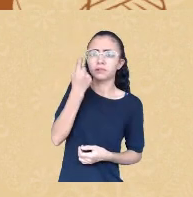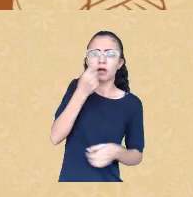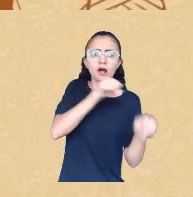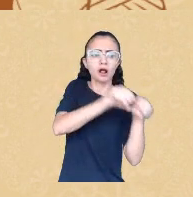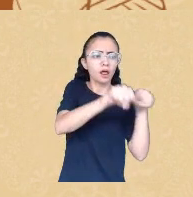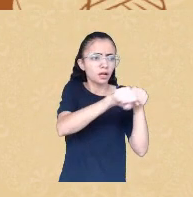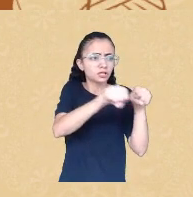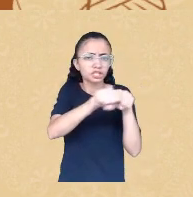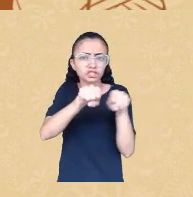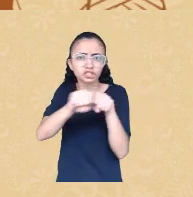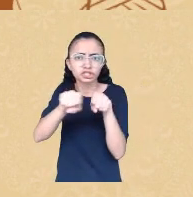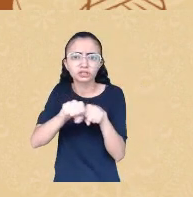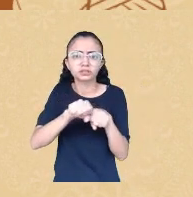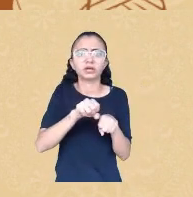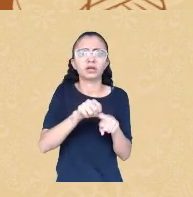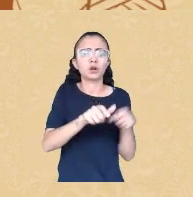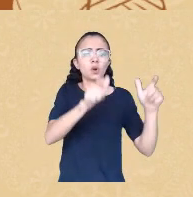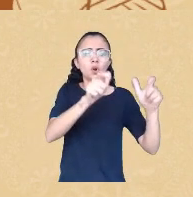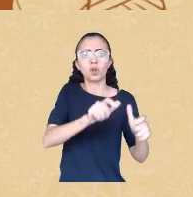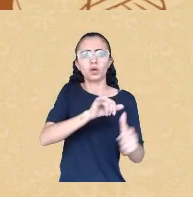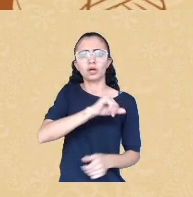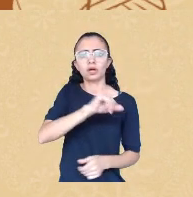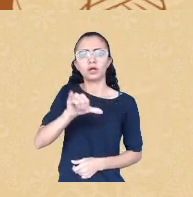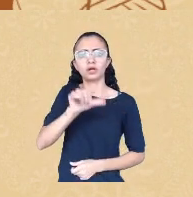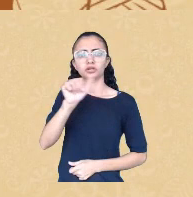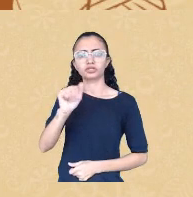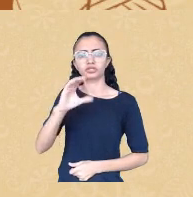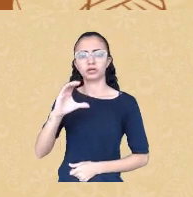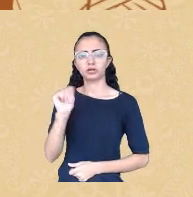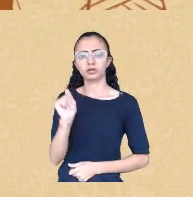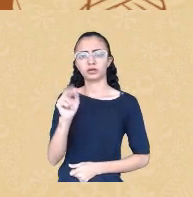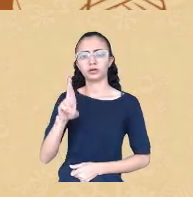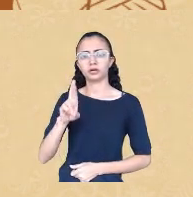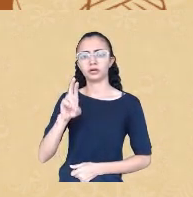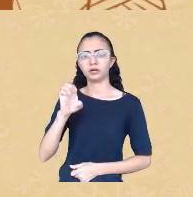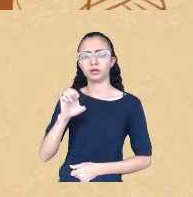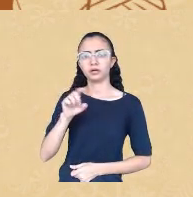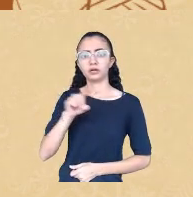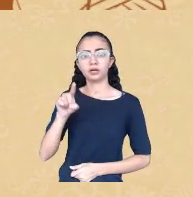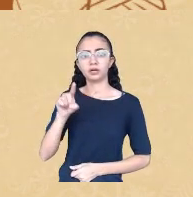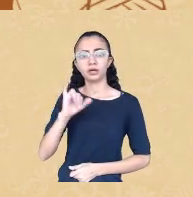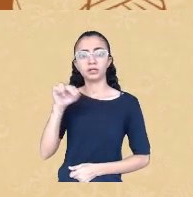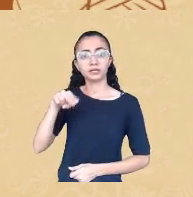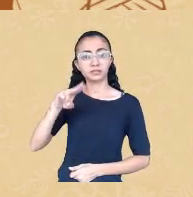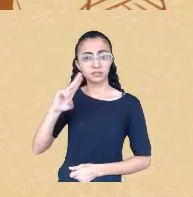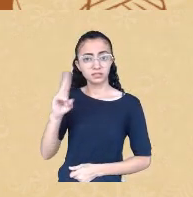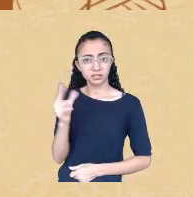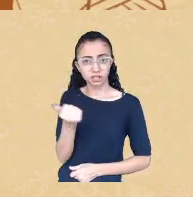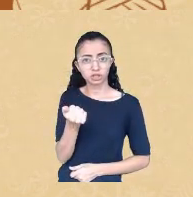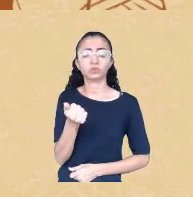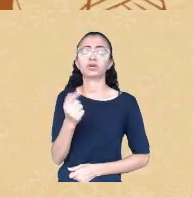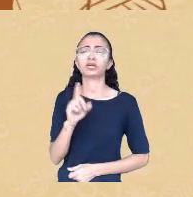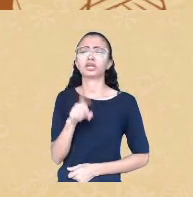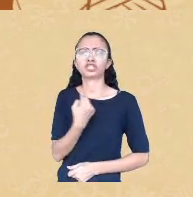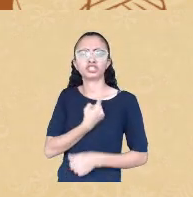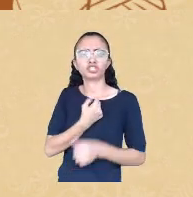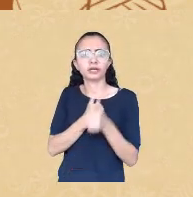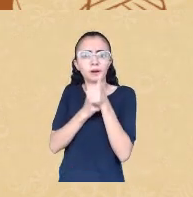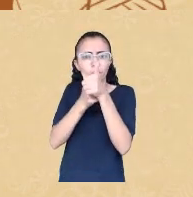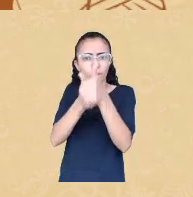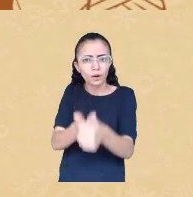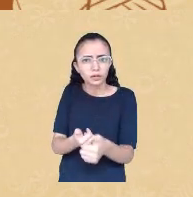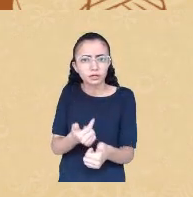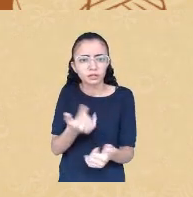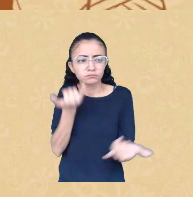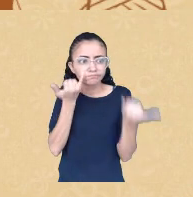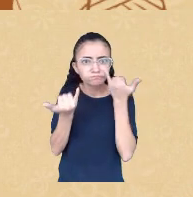do Jacarezinho, que nós estamos aí denunciando, acompanhando, e mais uma chacina. Acho